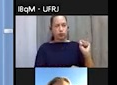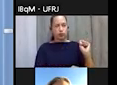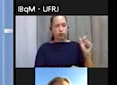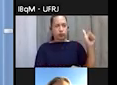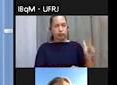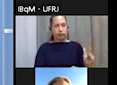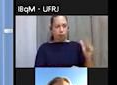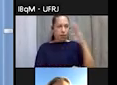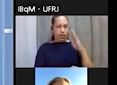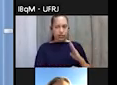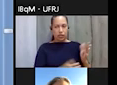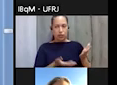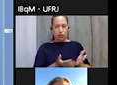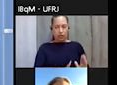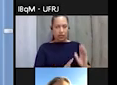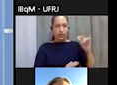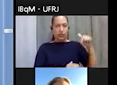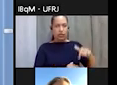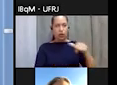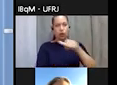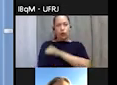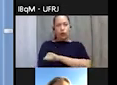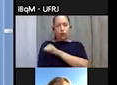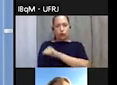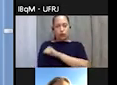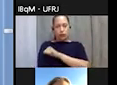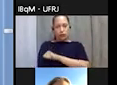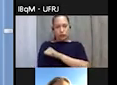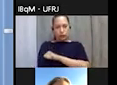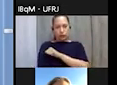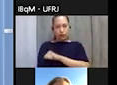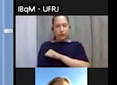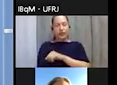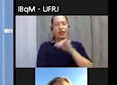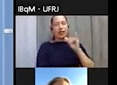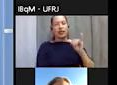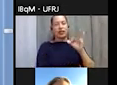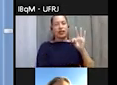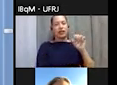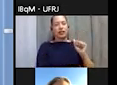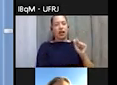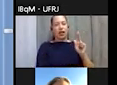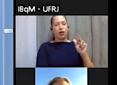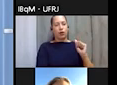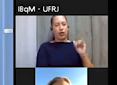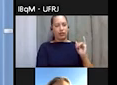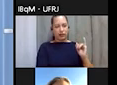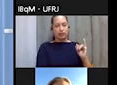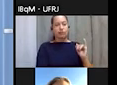nasceu aqui no estado do Rio de Janeiro, ali na região de Itaguaí, que é o João da Silva Feijó. Ele foi